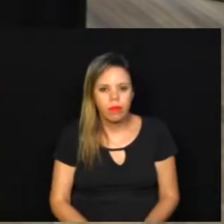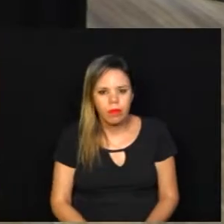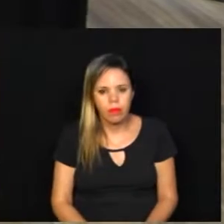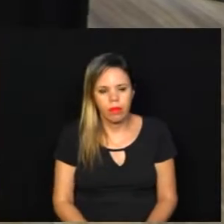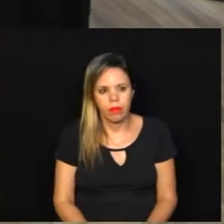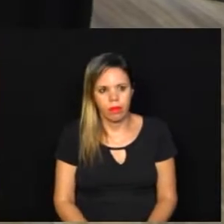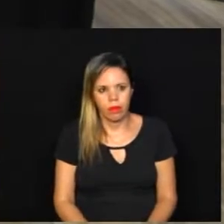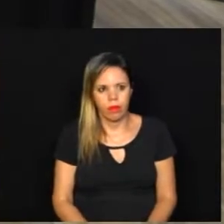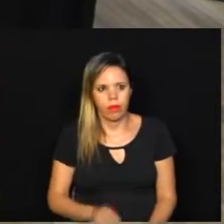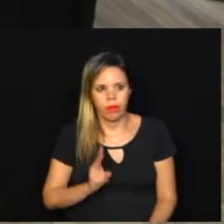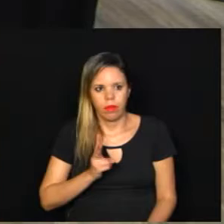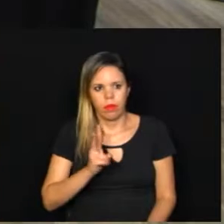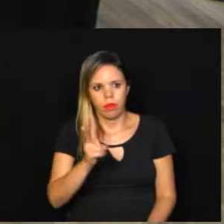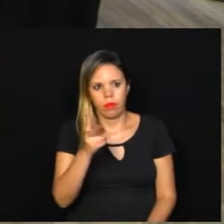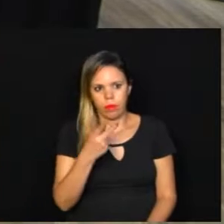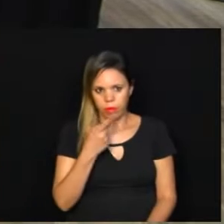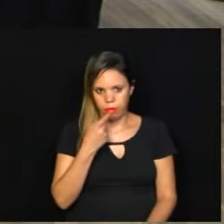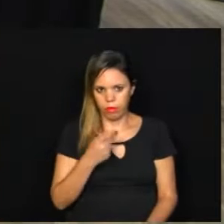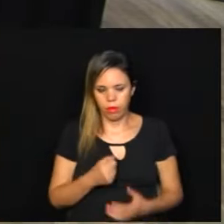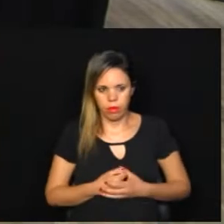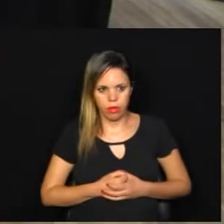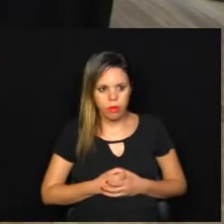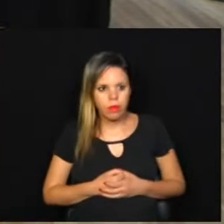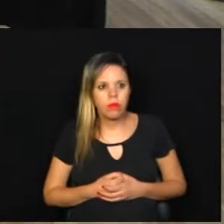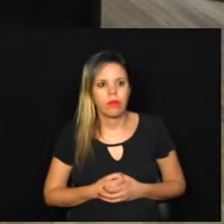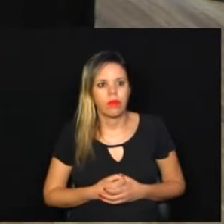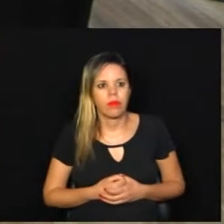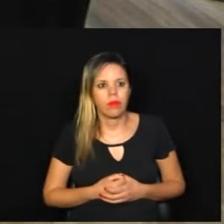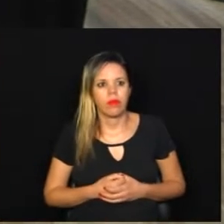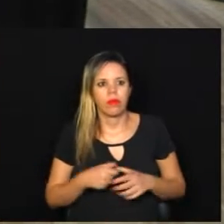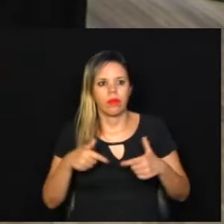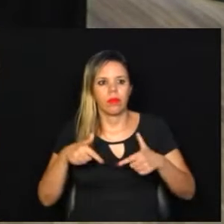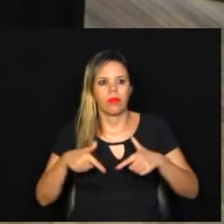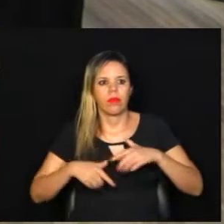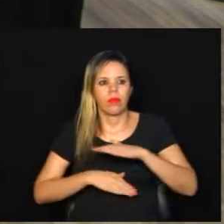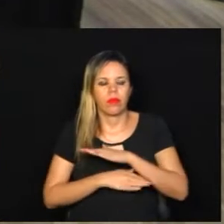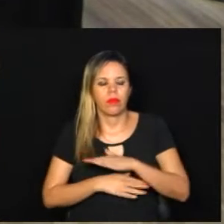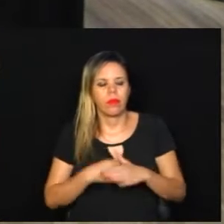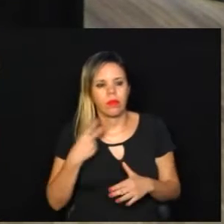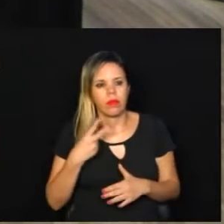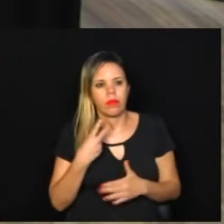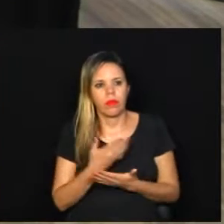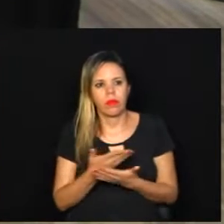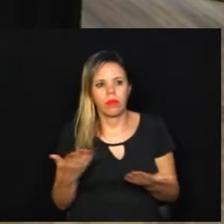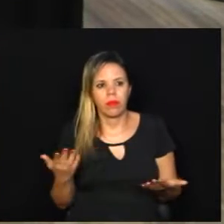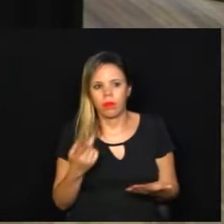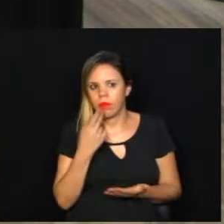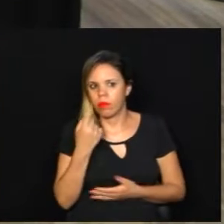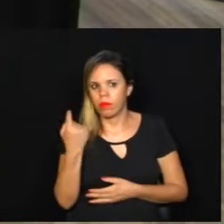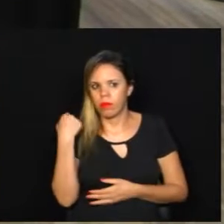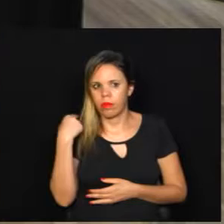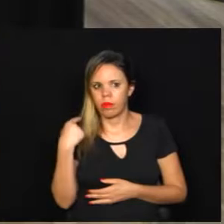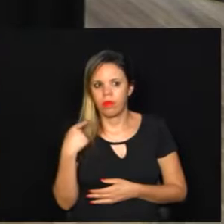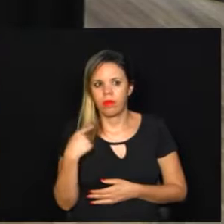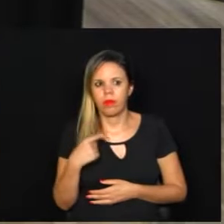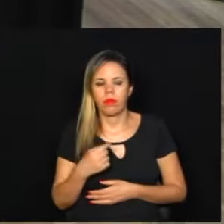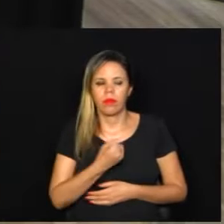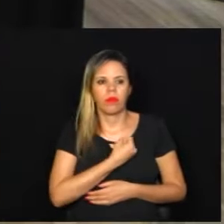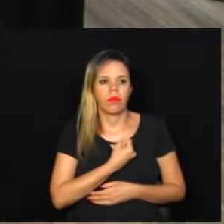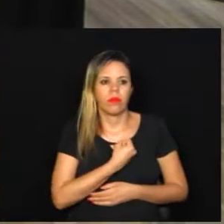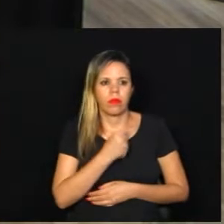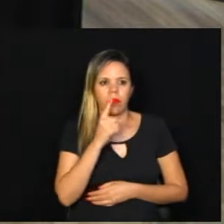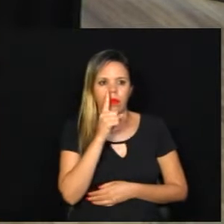E a gente continua falando sobre a atividade parlamentar Mina Abreu. Há pouco a gente falou, né, sobre o Disque 100, sobre